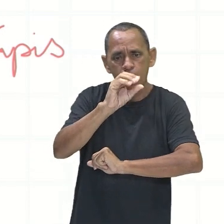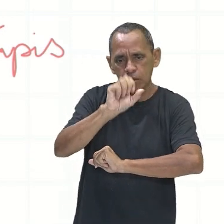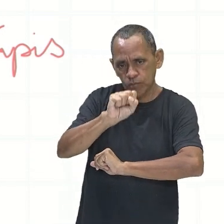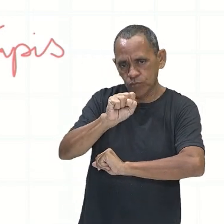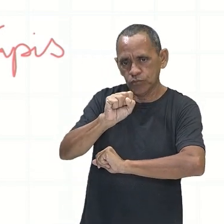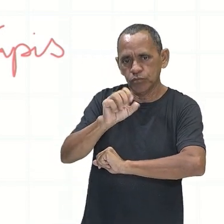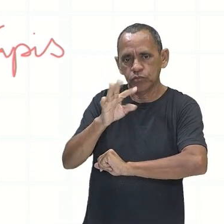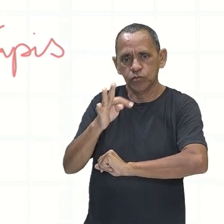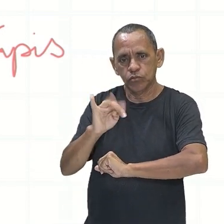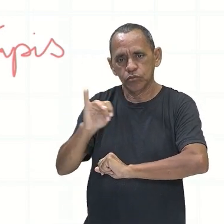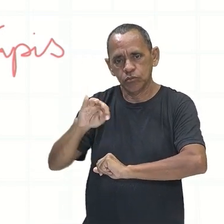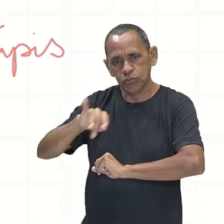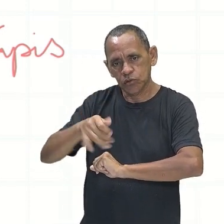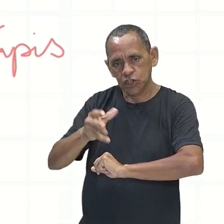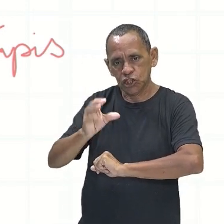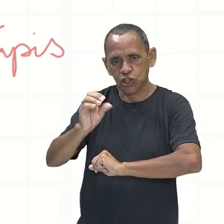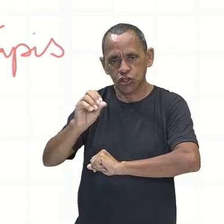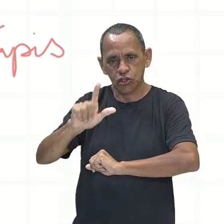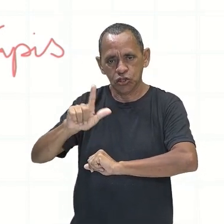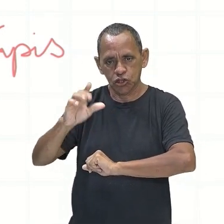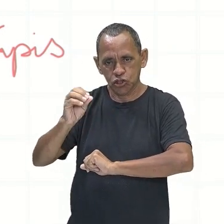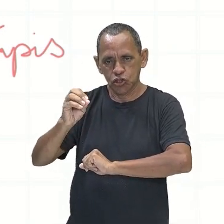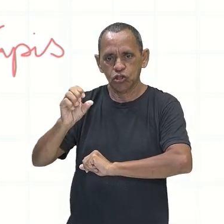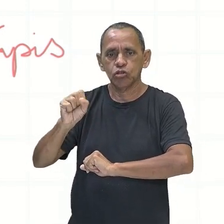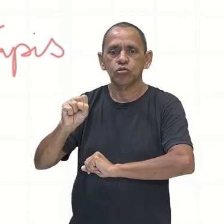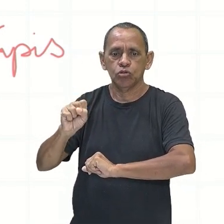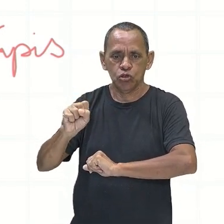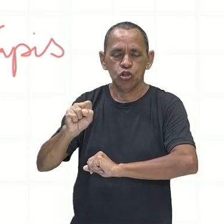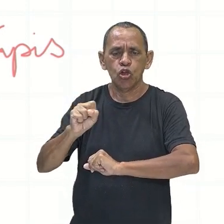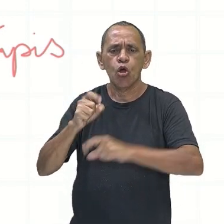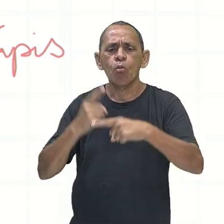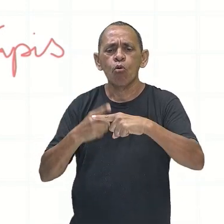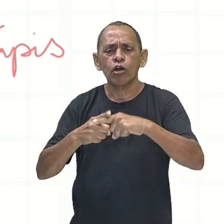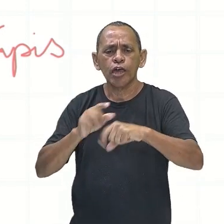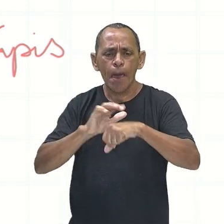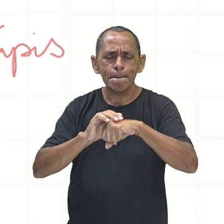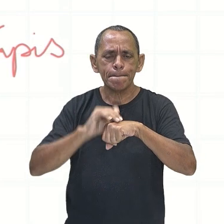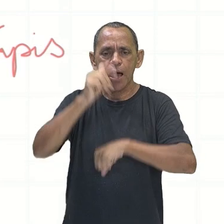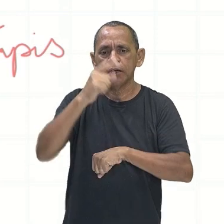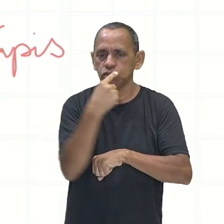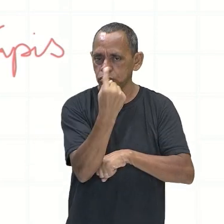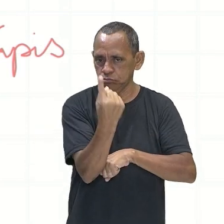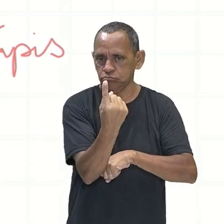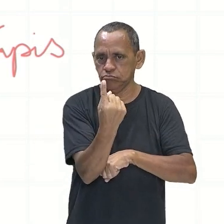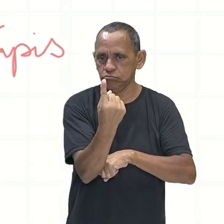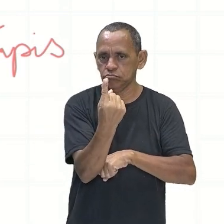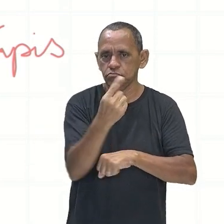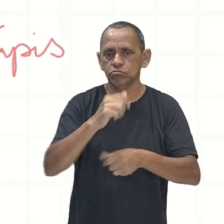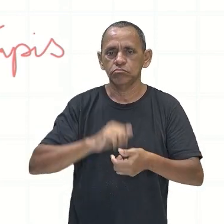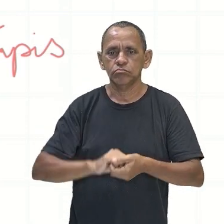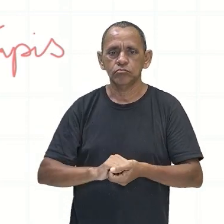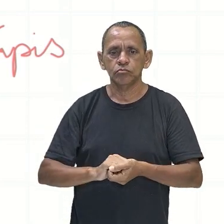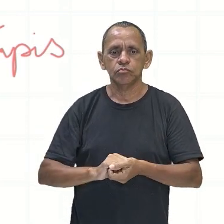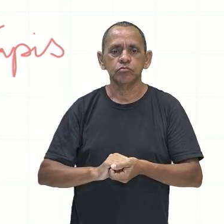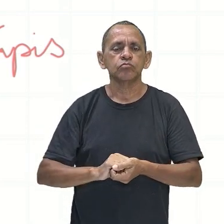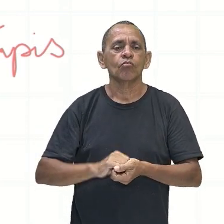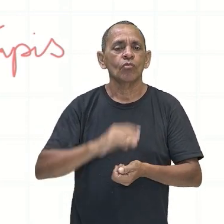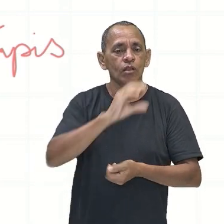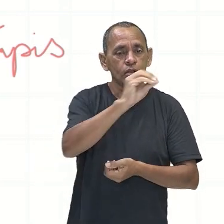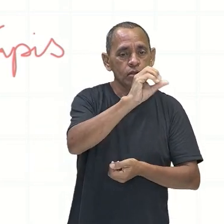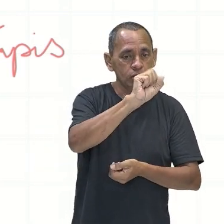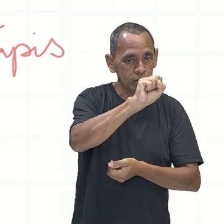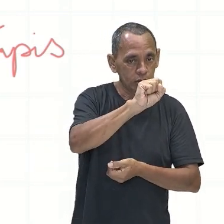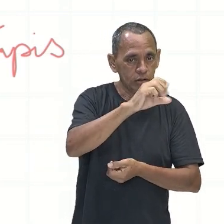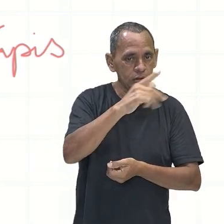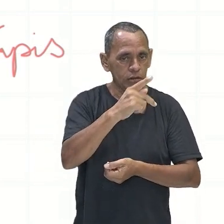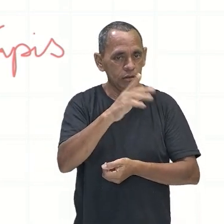de um, tá? Então, aqui, os bolos, quando é mais de um, os pães,